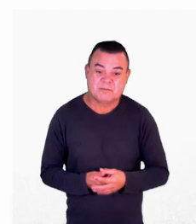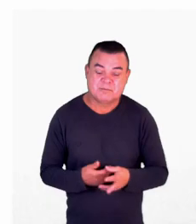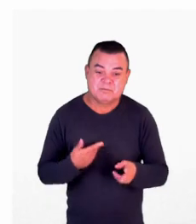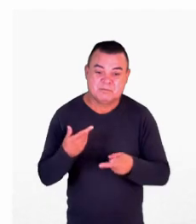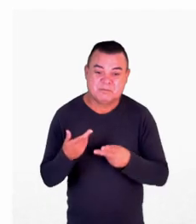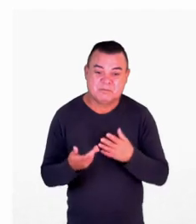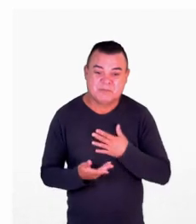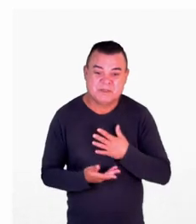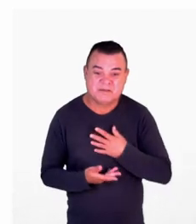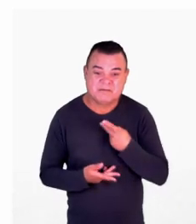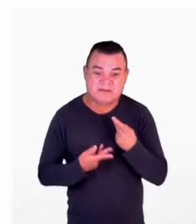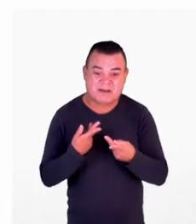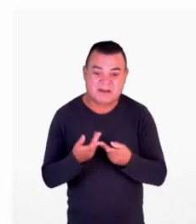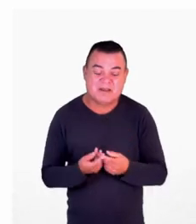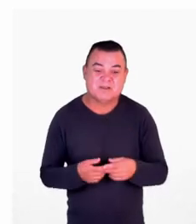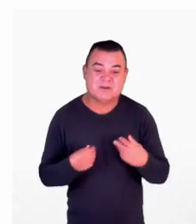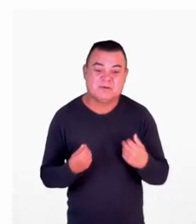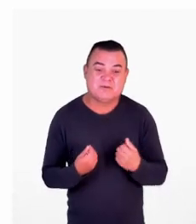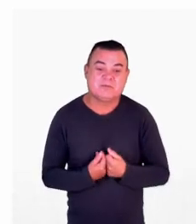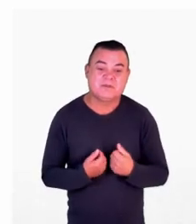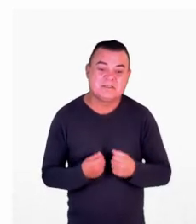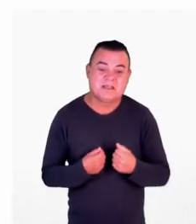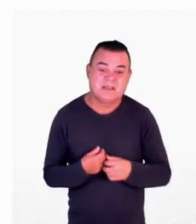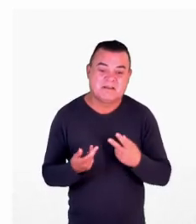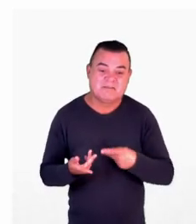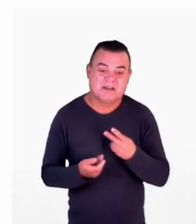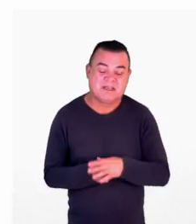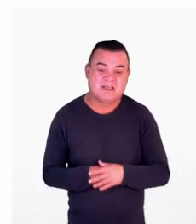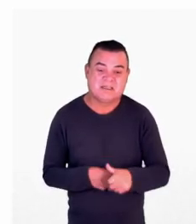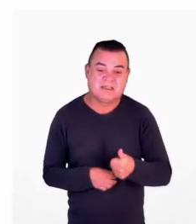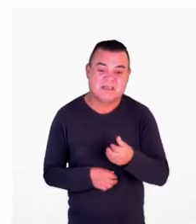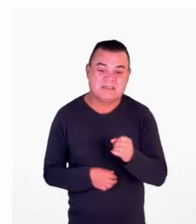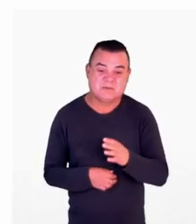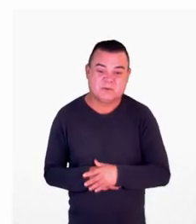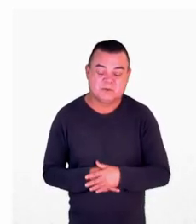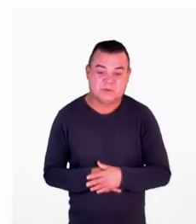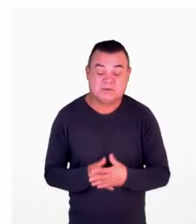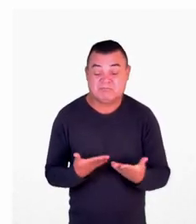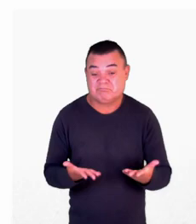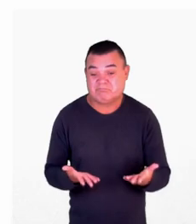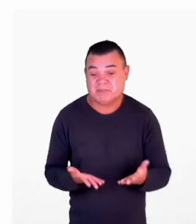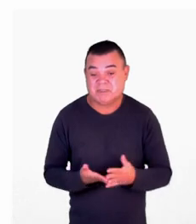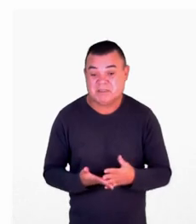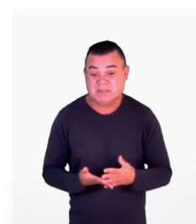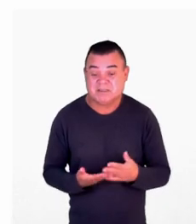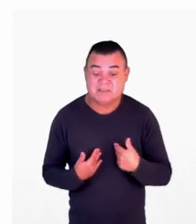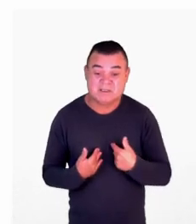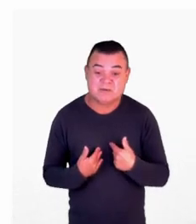ultrapassado eh então eu vou acabar antes do do tempo